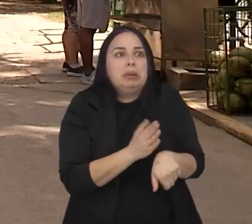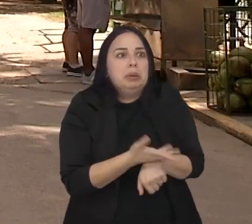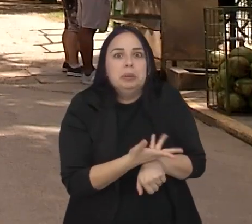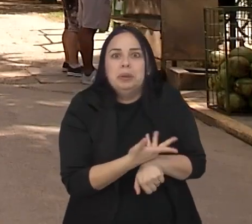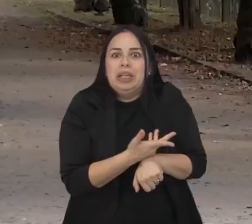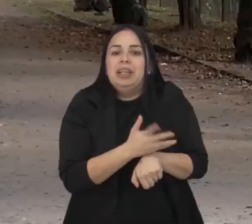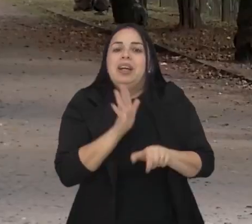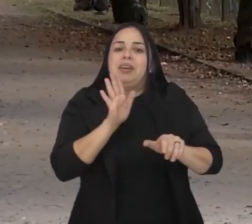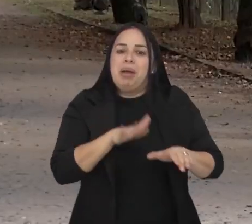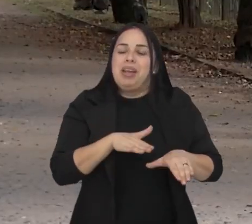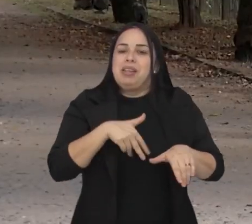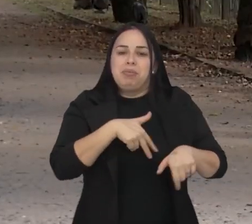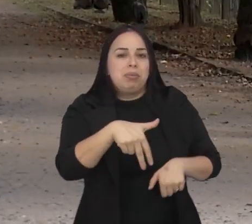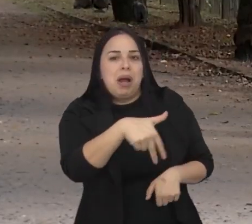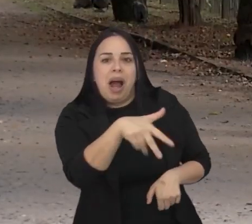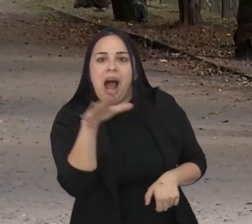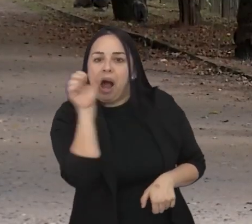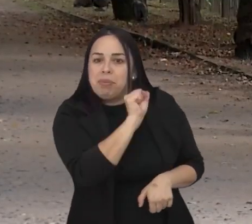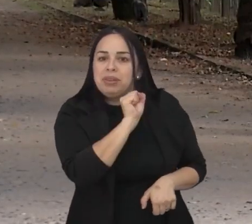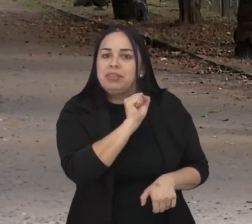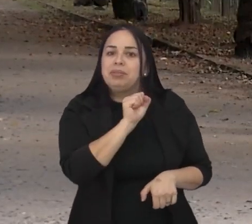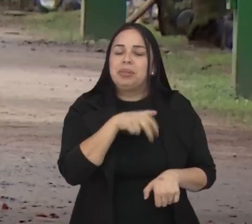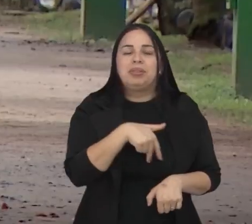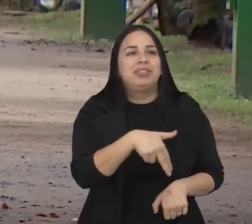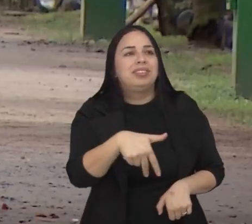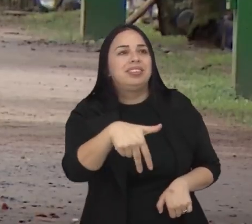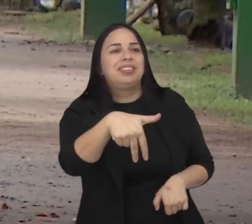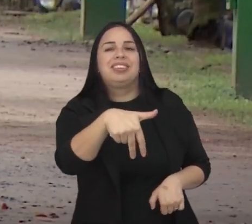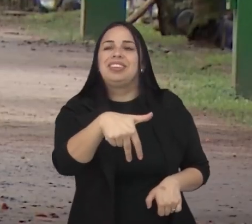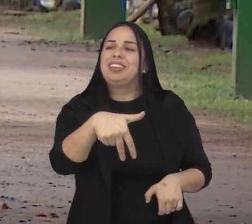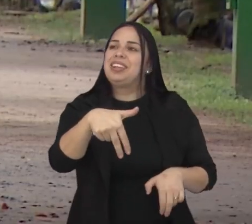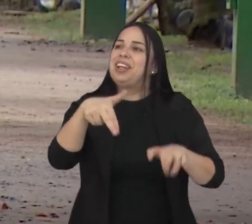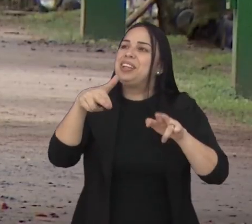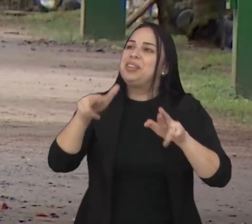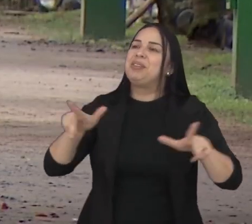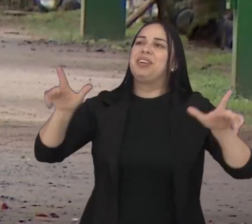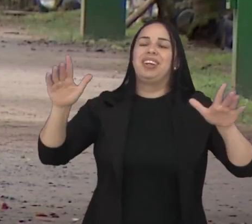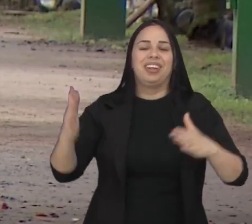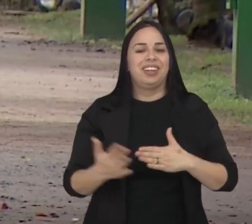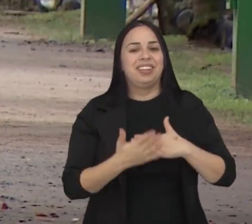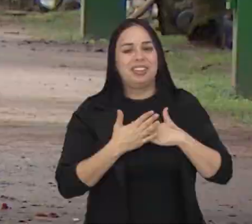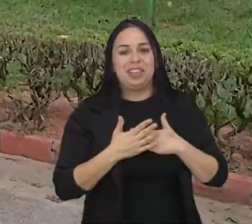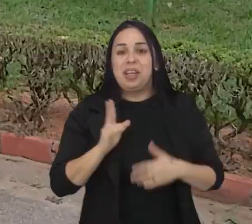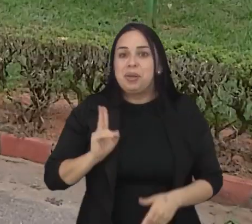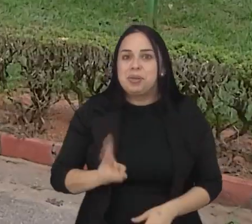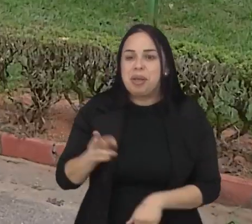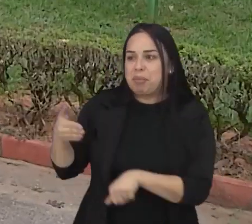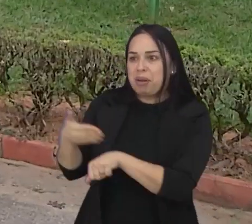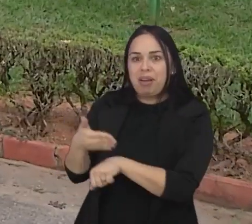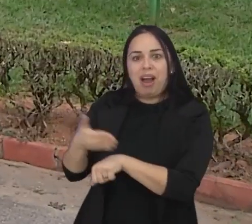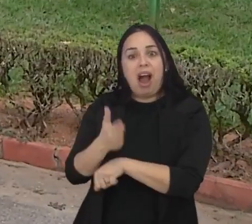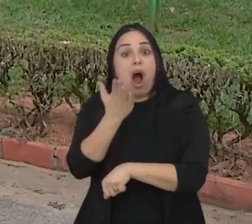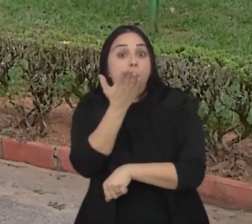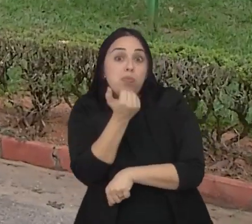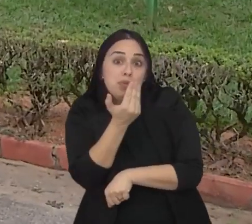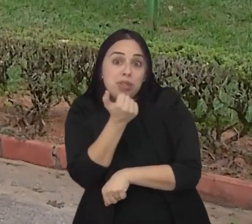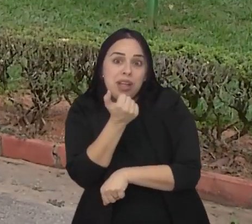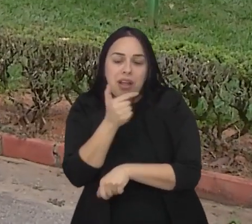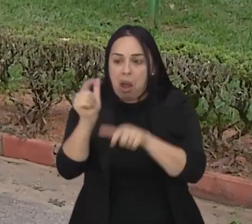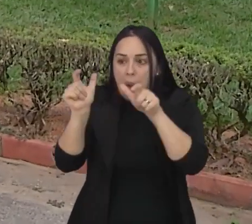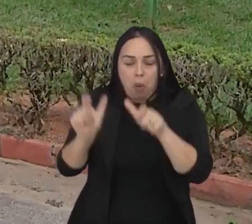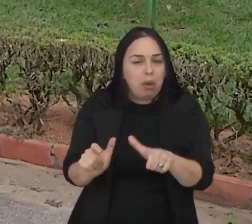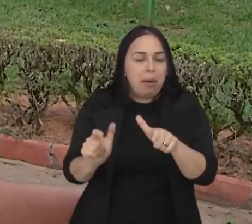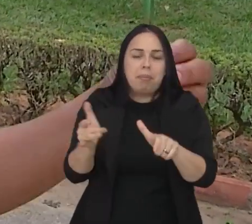tempo contado. Mas, por mais rápida que seja, a passagem por aqui faz toda a diferença. Sempre eu venho aqui no parque